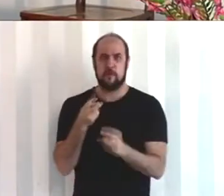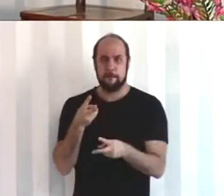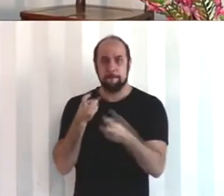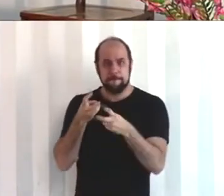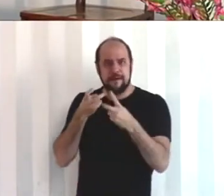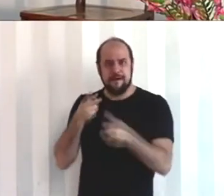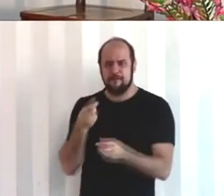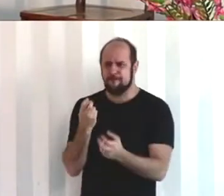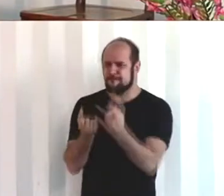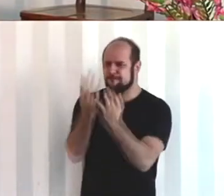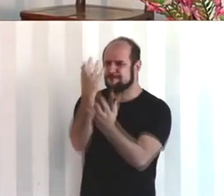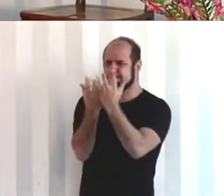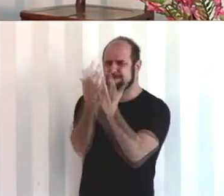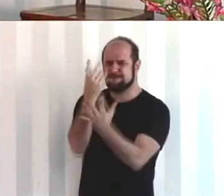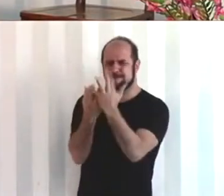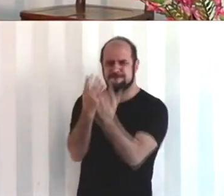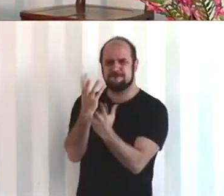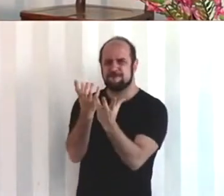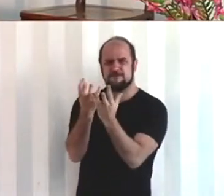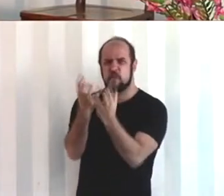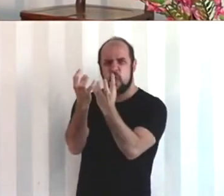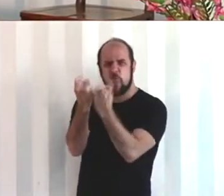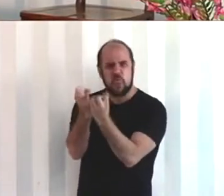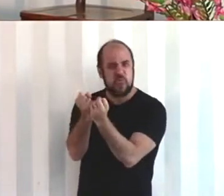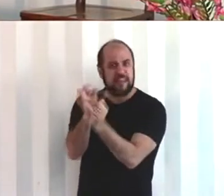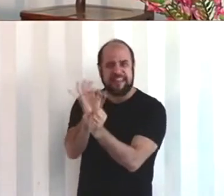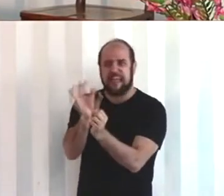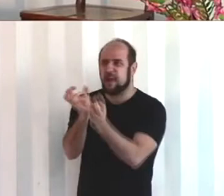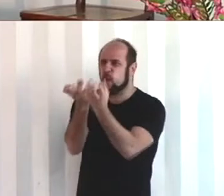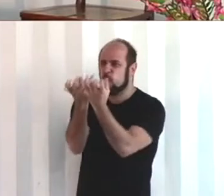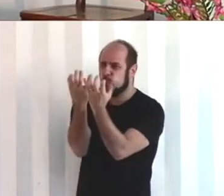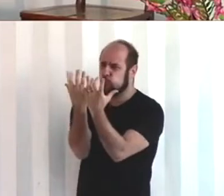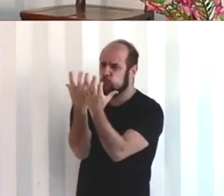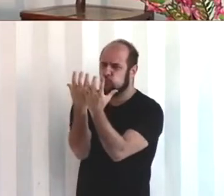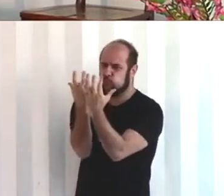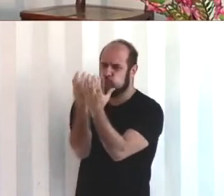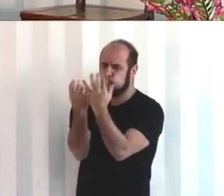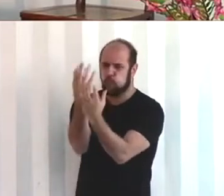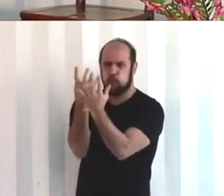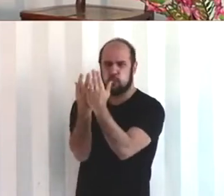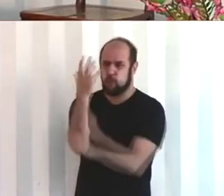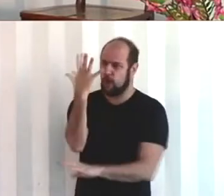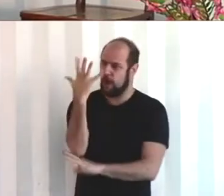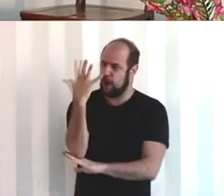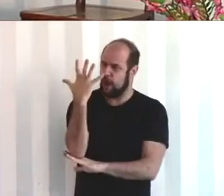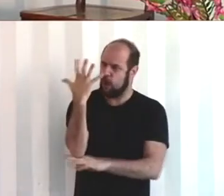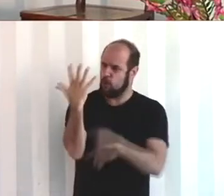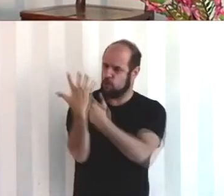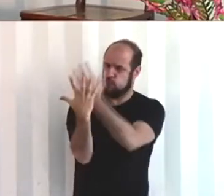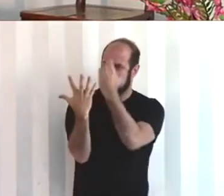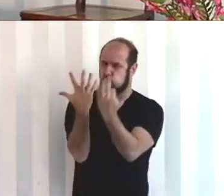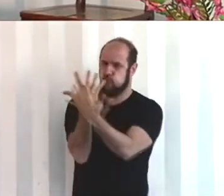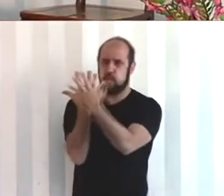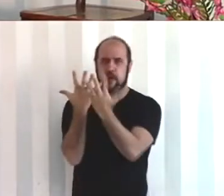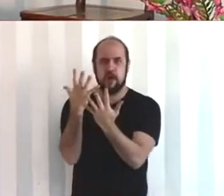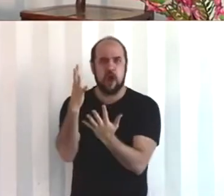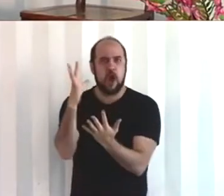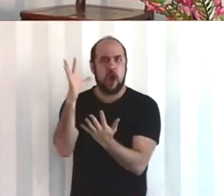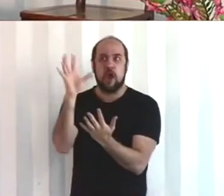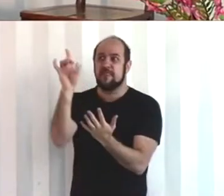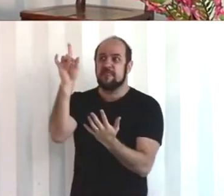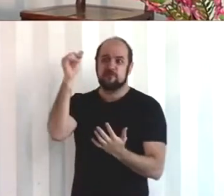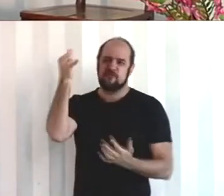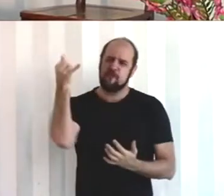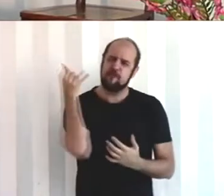se consumia, aquele fogo na sarça, e ele tenta aproximar-se, e ele escuta a voz de Deus: Moisés, Moisés, tira as sandálias dos